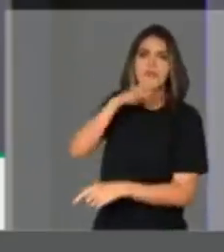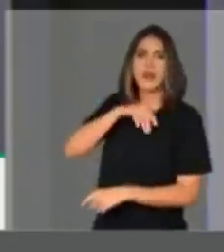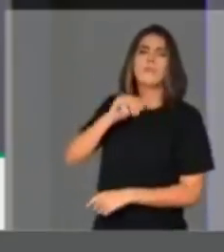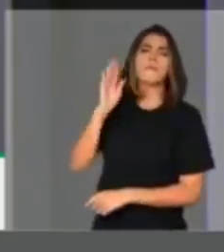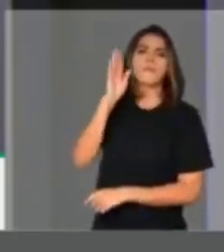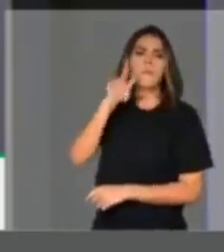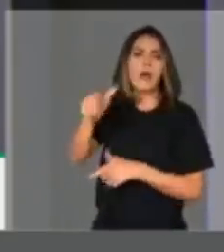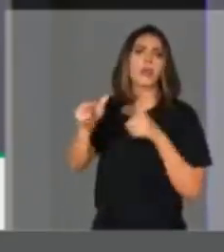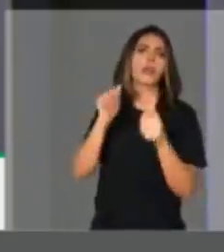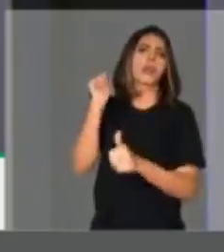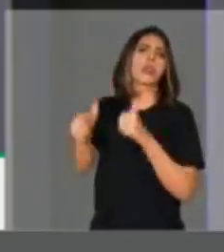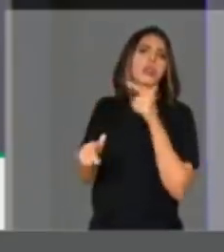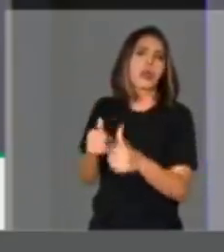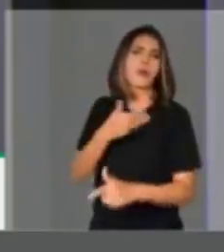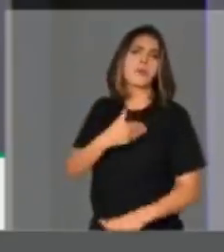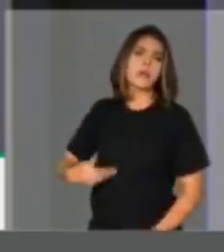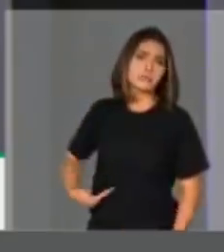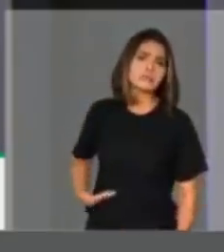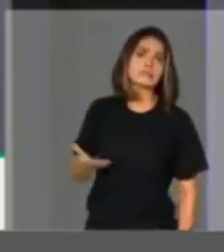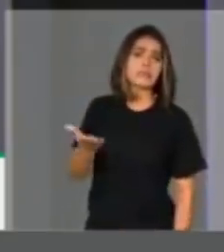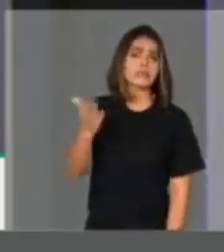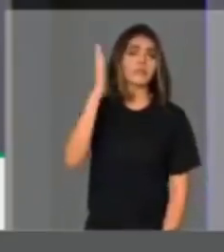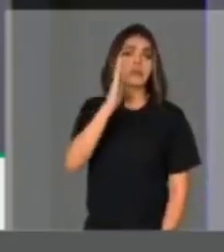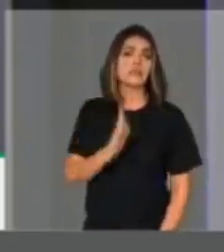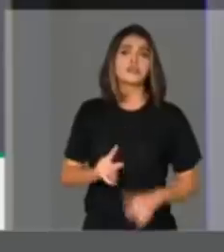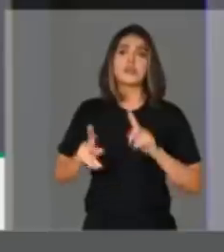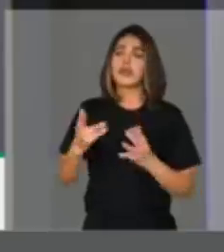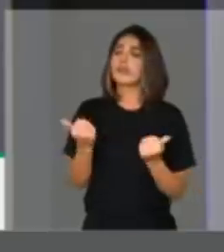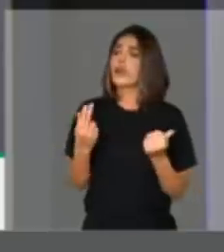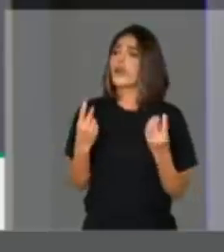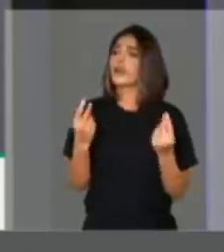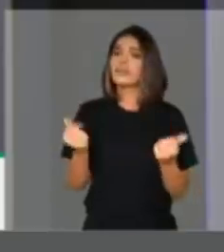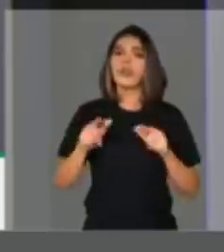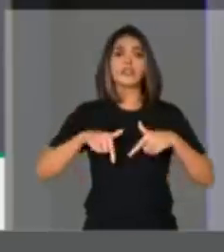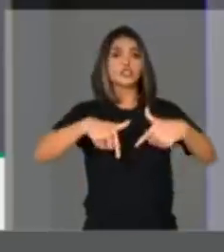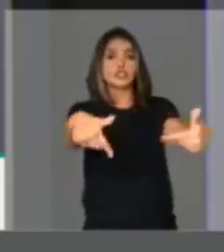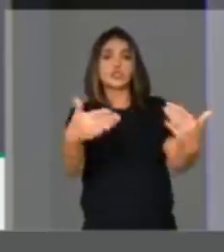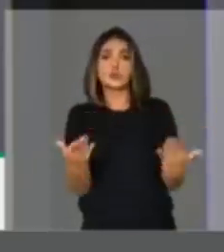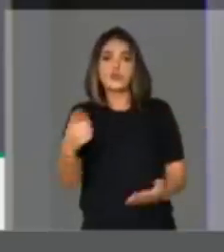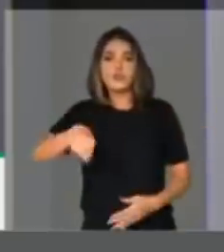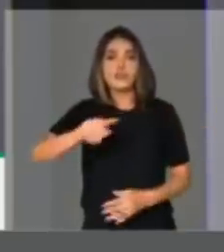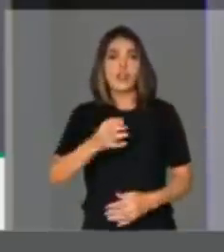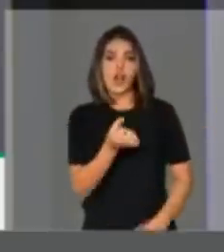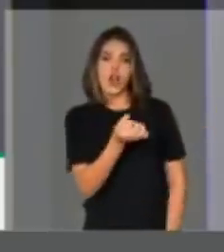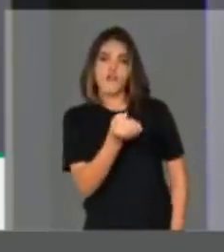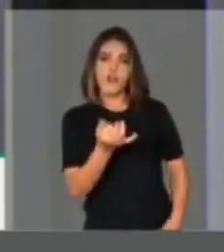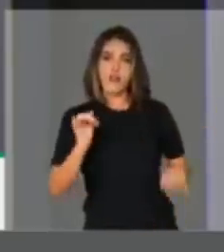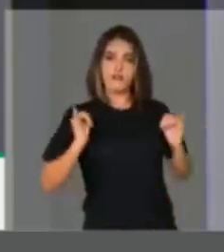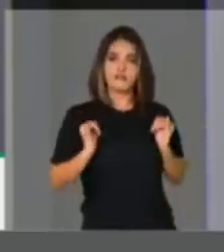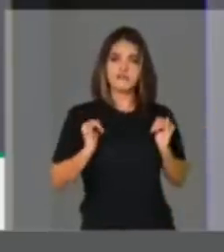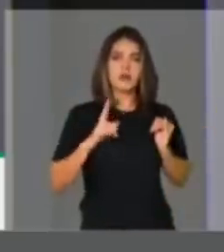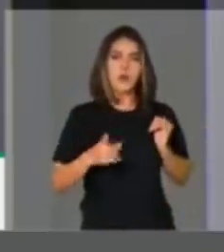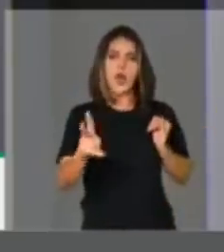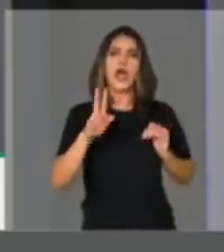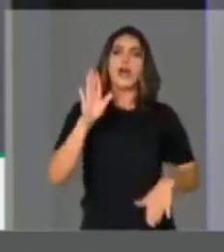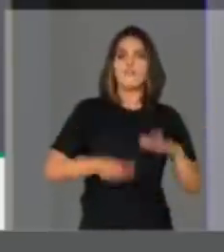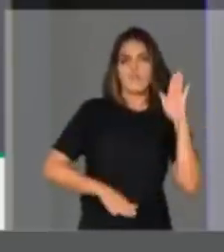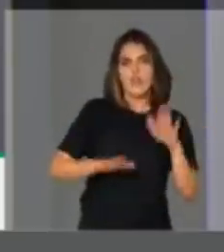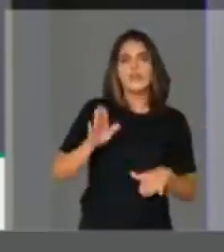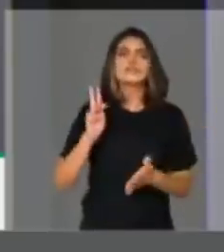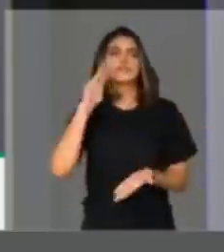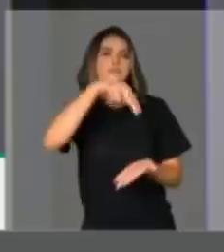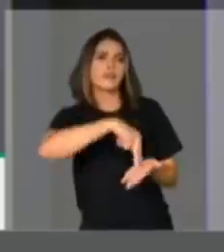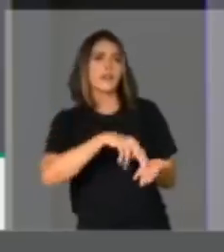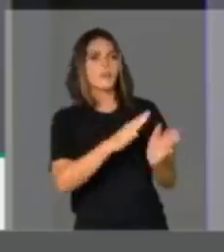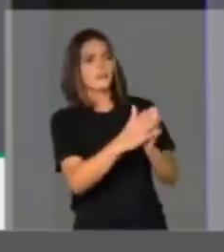não faz absolutamente nada para mudar essa situação. Enquanto vocês continuarem nessa situação de covardia, que ora vocês vêm aqui